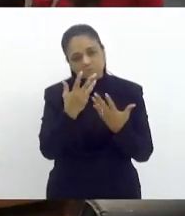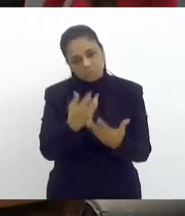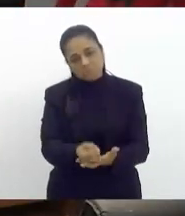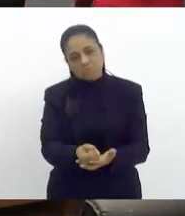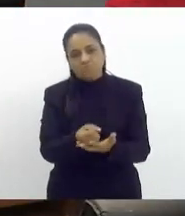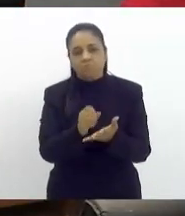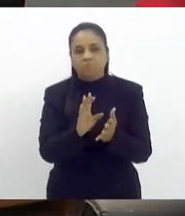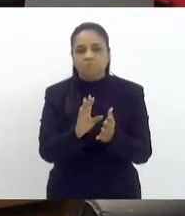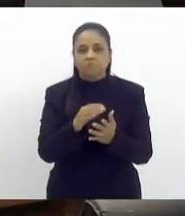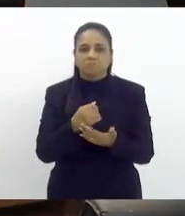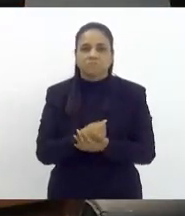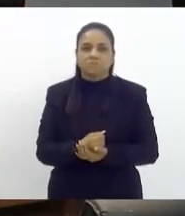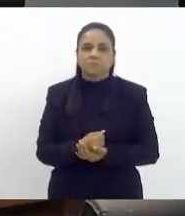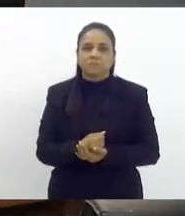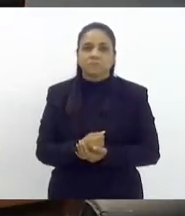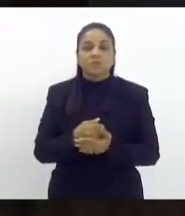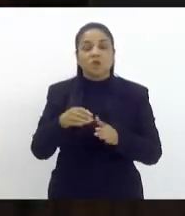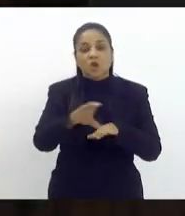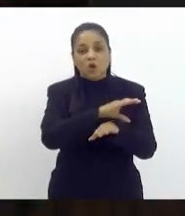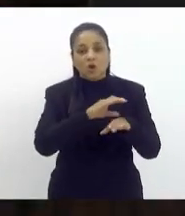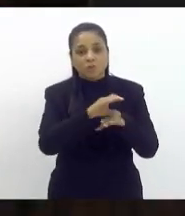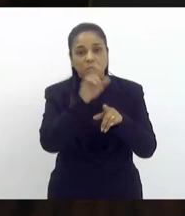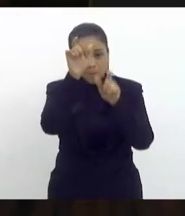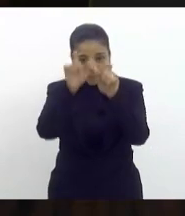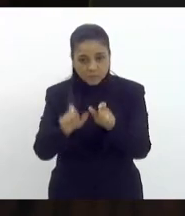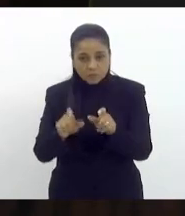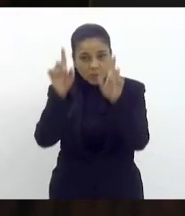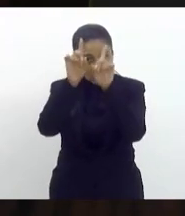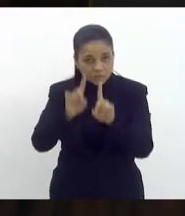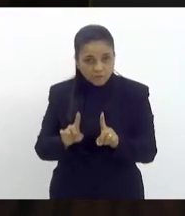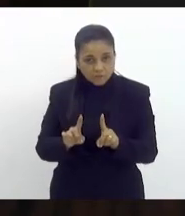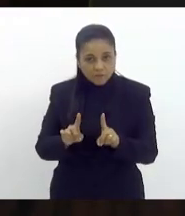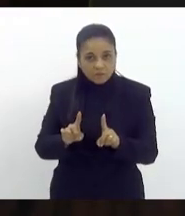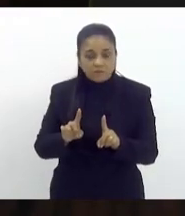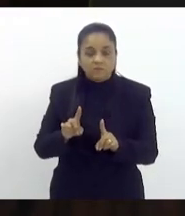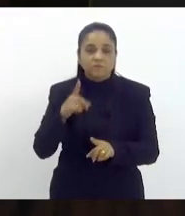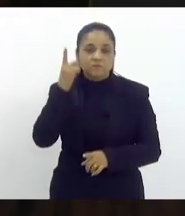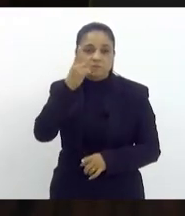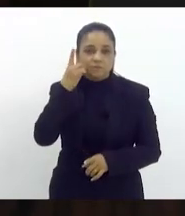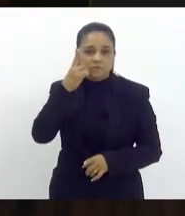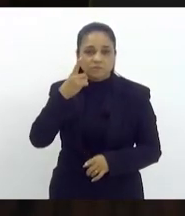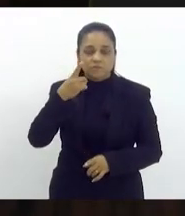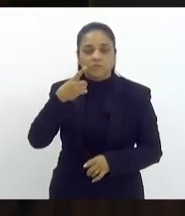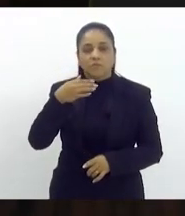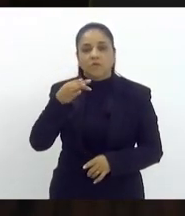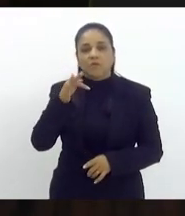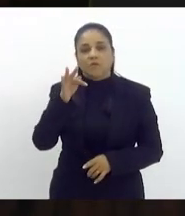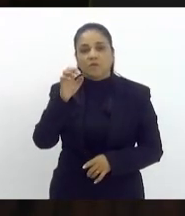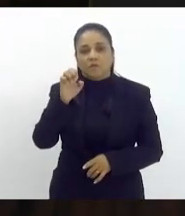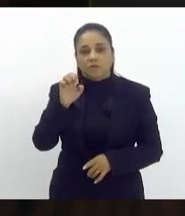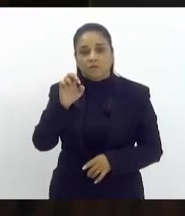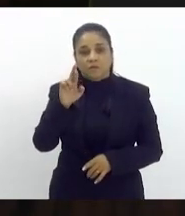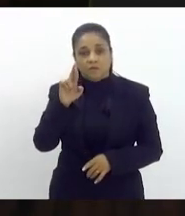excelência pela comissão da pessoa com deficiência Deputado Fred Pacheco